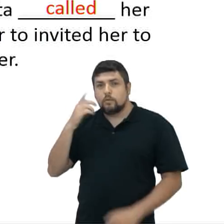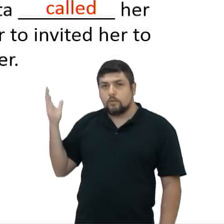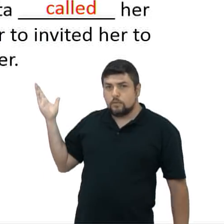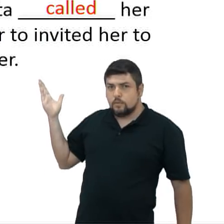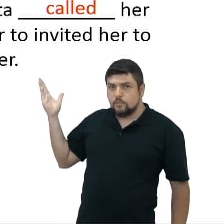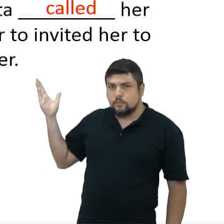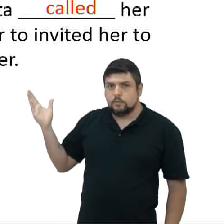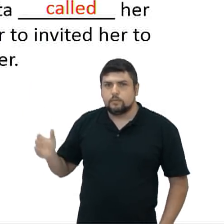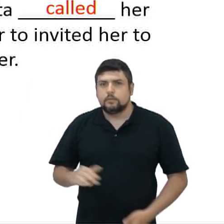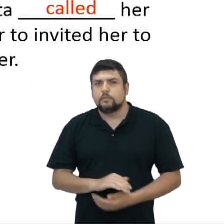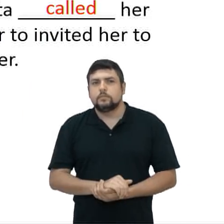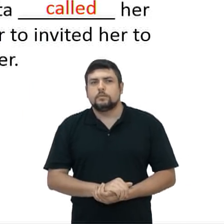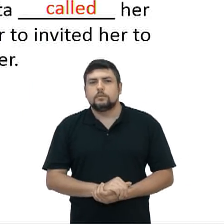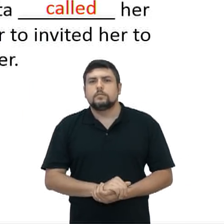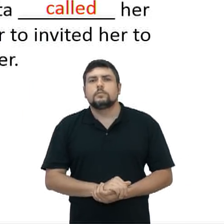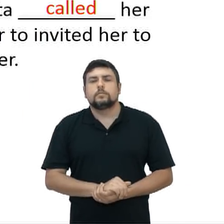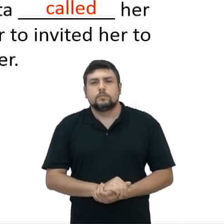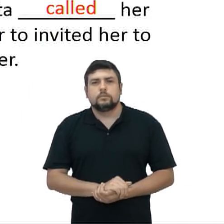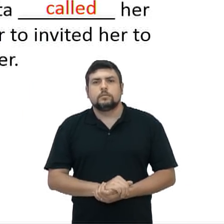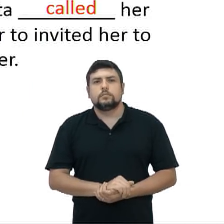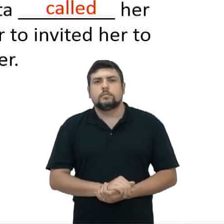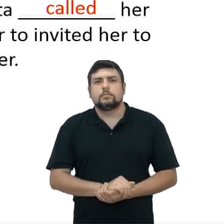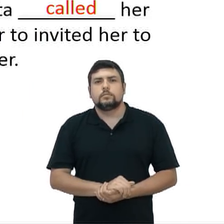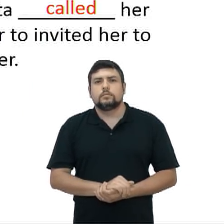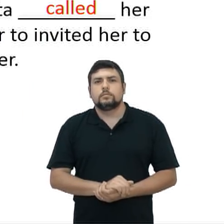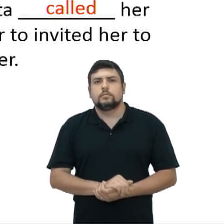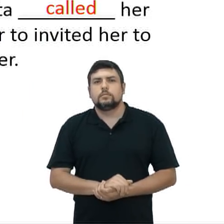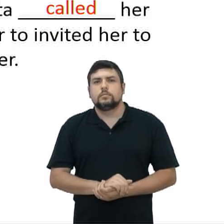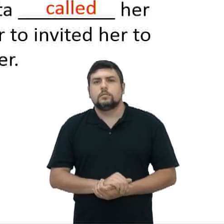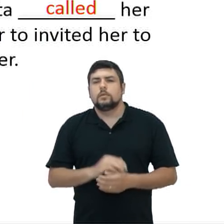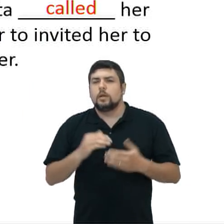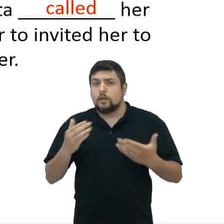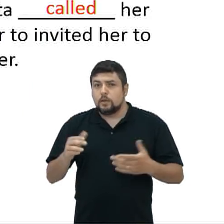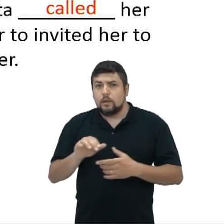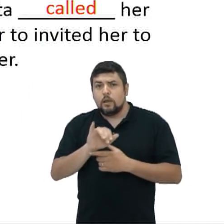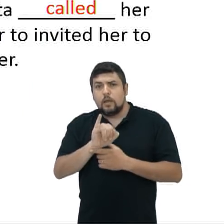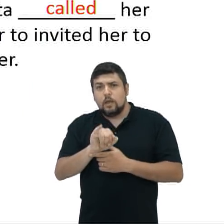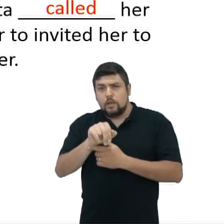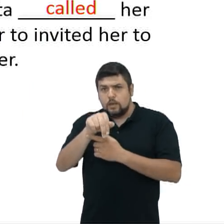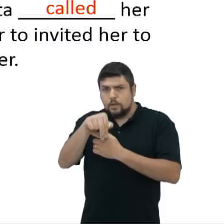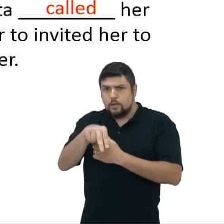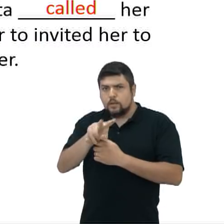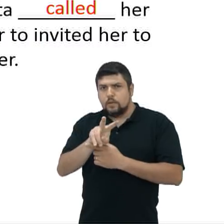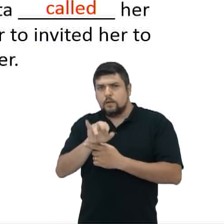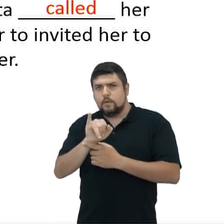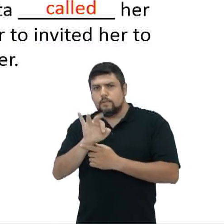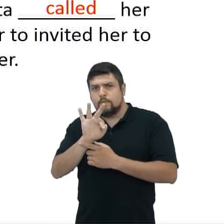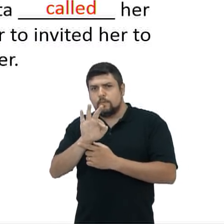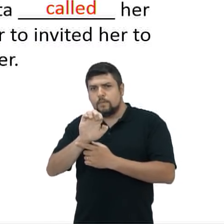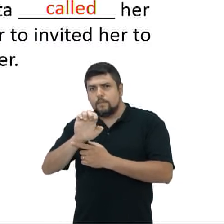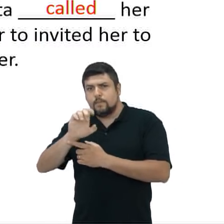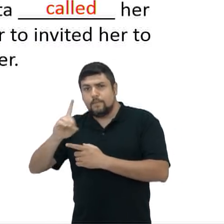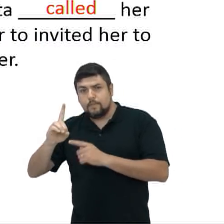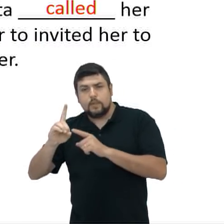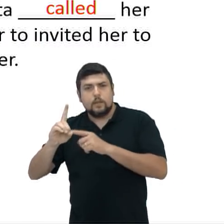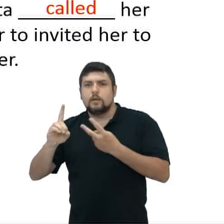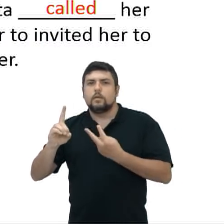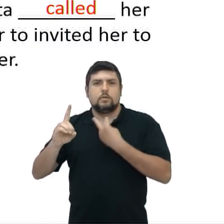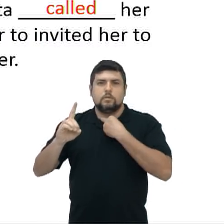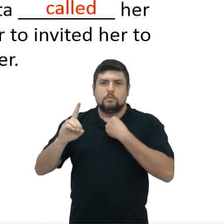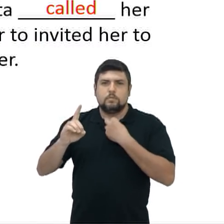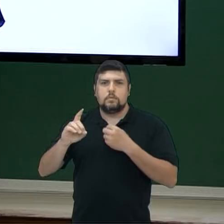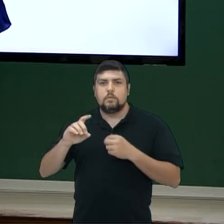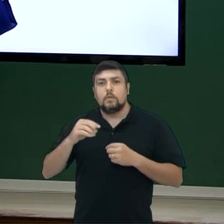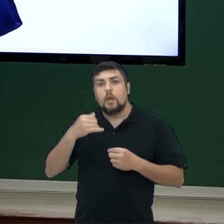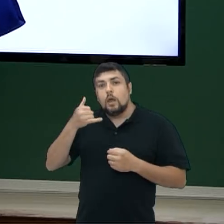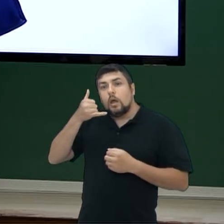de digitação da teacher, ó. Esse invite daqui eu não posso ter ed. Por quê? Porque esse meu verbo está no infinitivo. Ela ligou